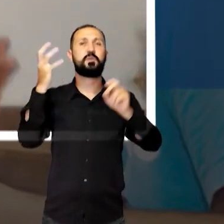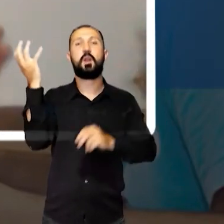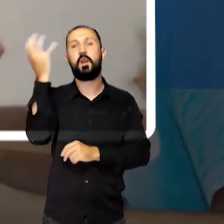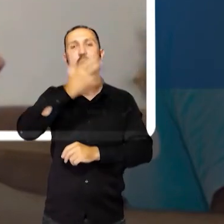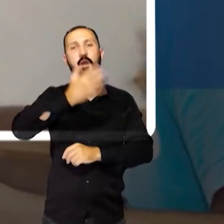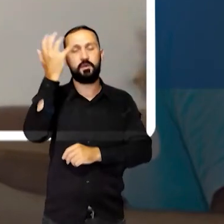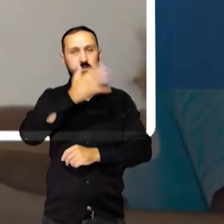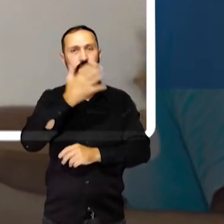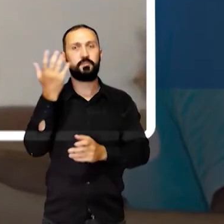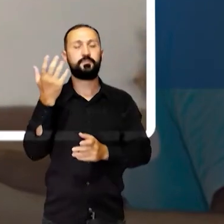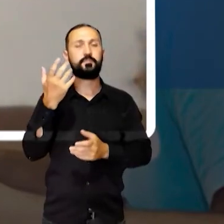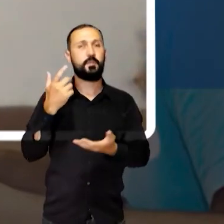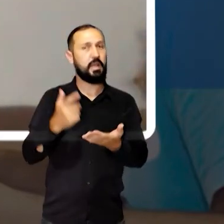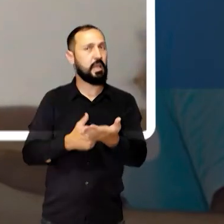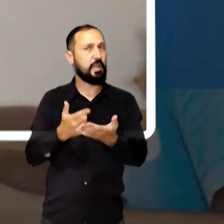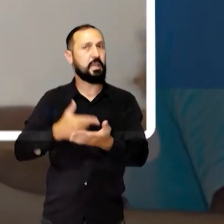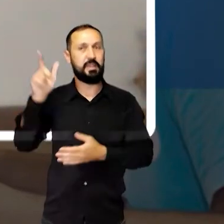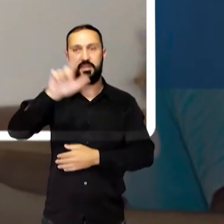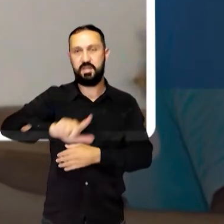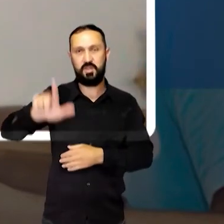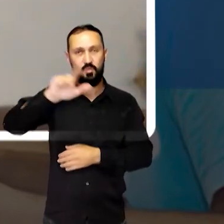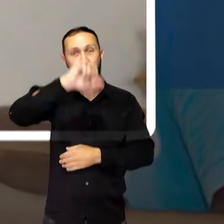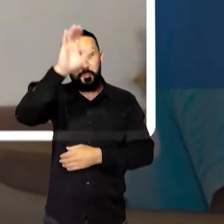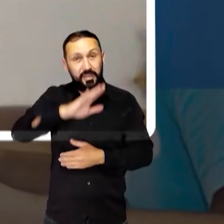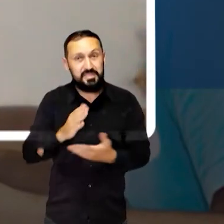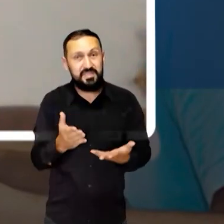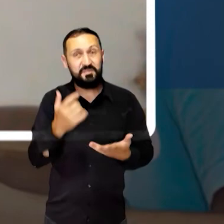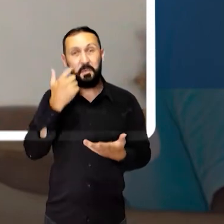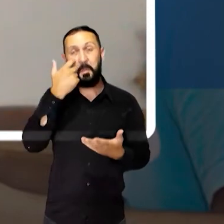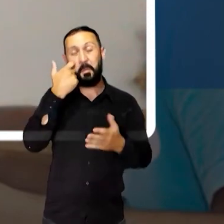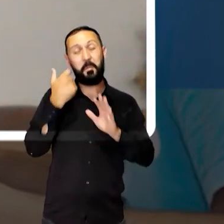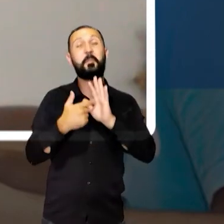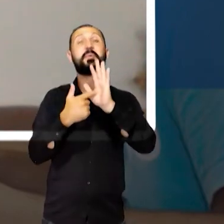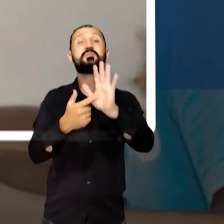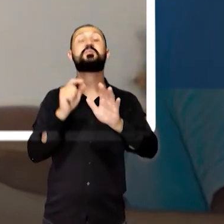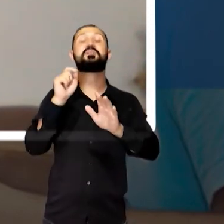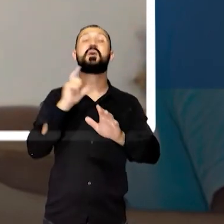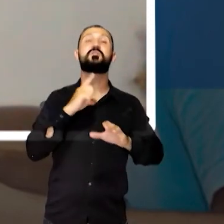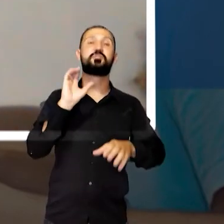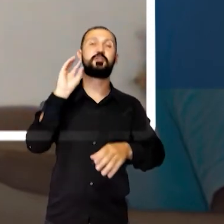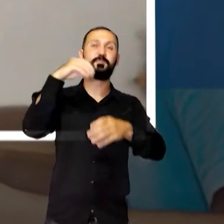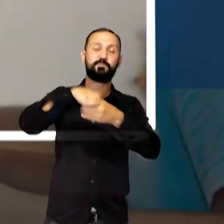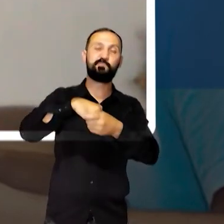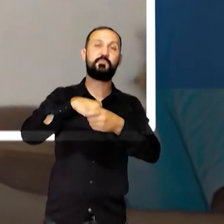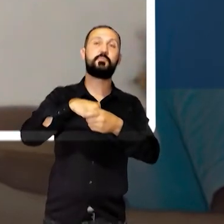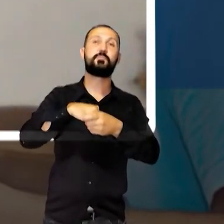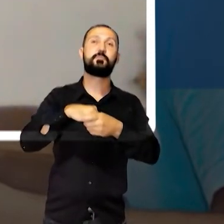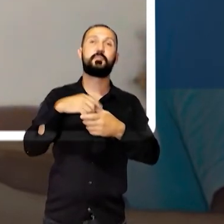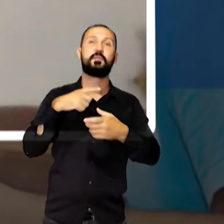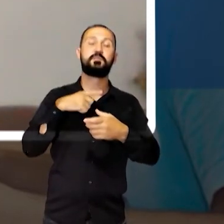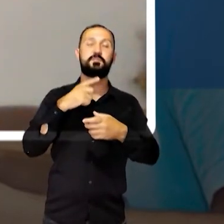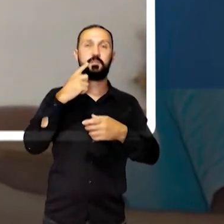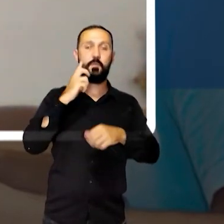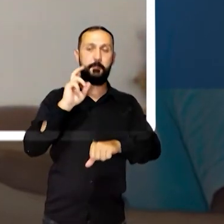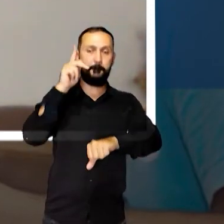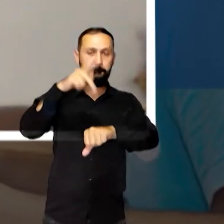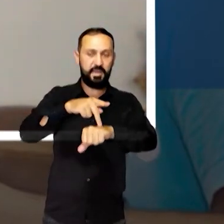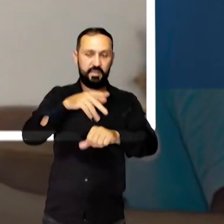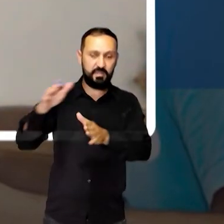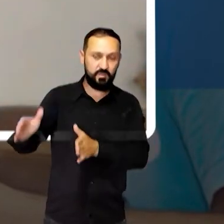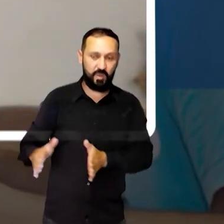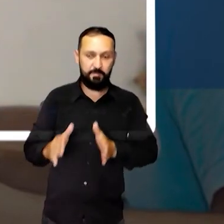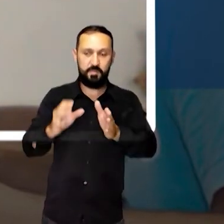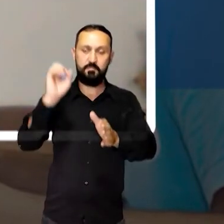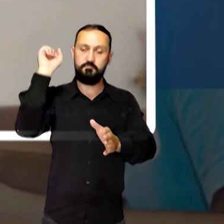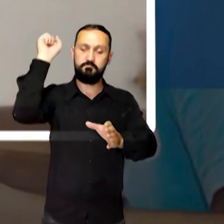mais lindos da literatura brasileira, e mostrou que tinha uma pedra no meio